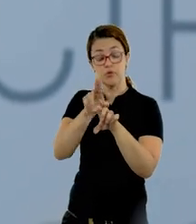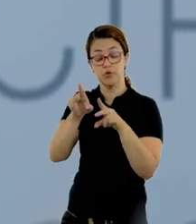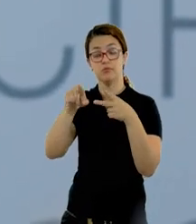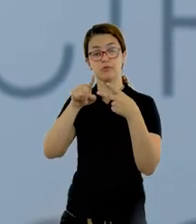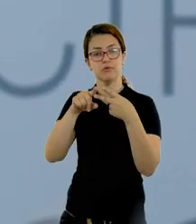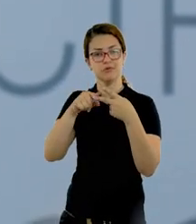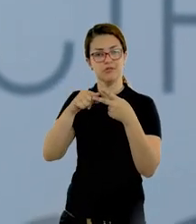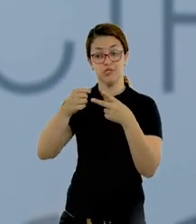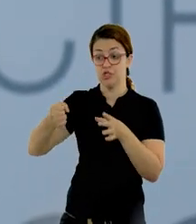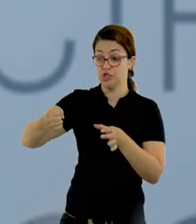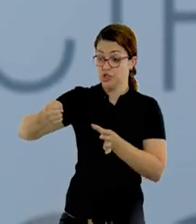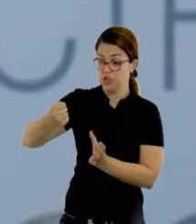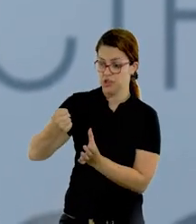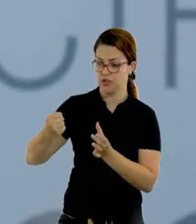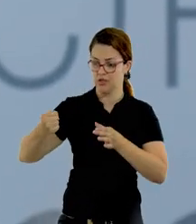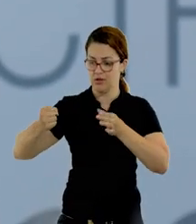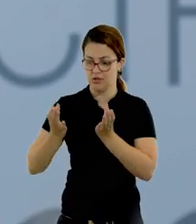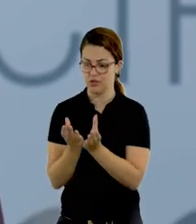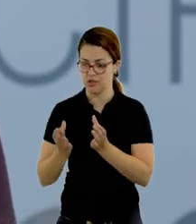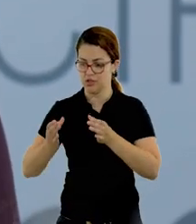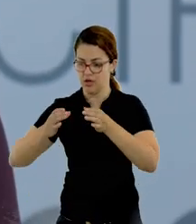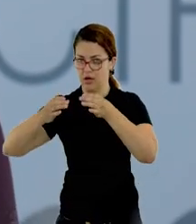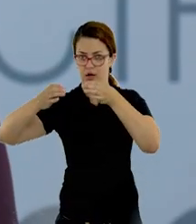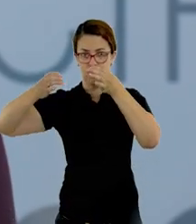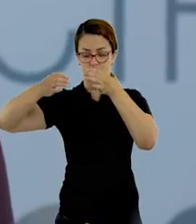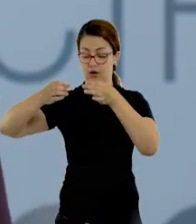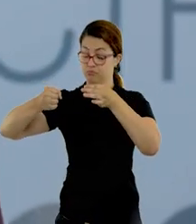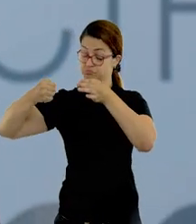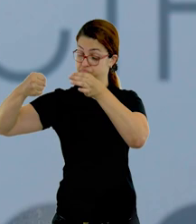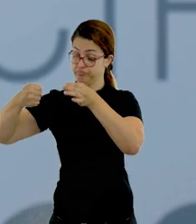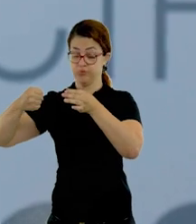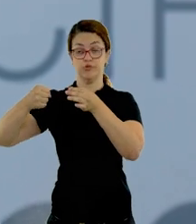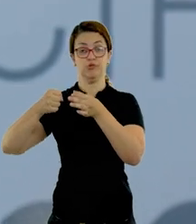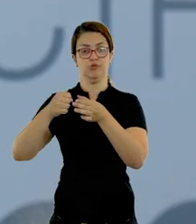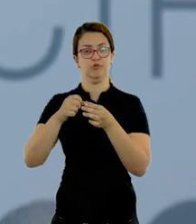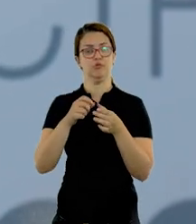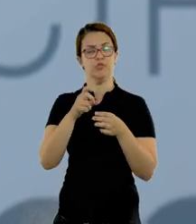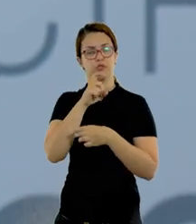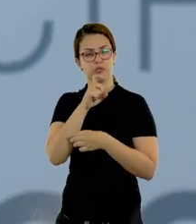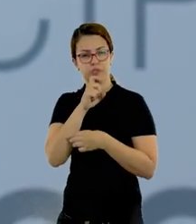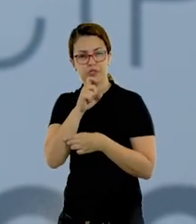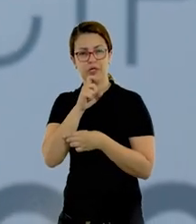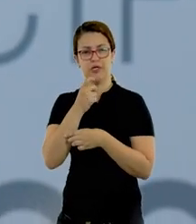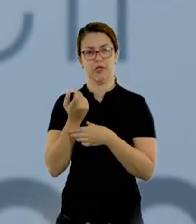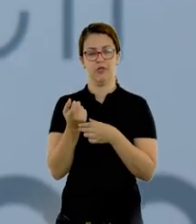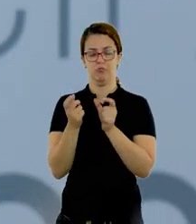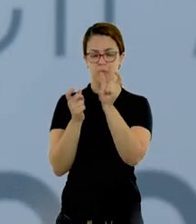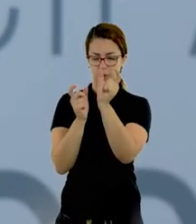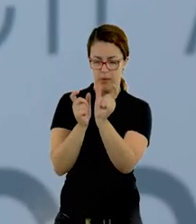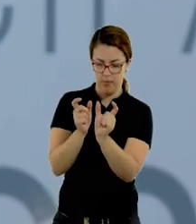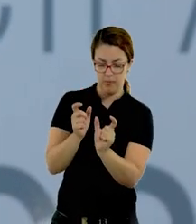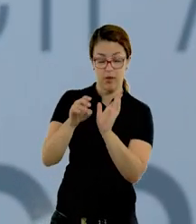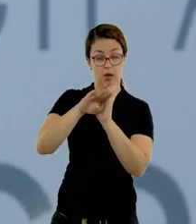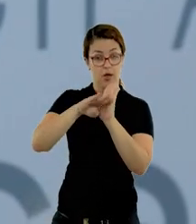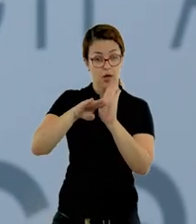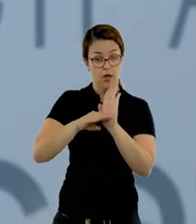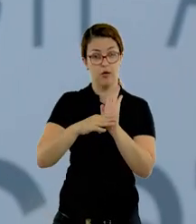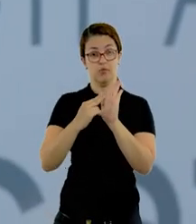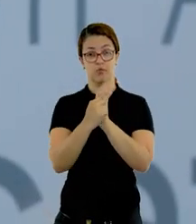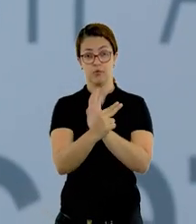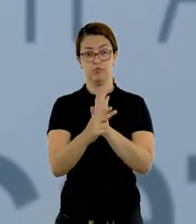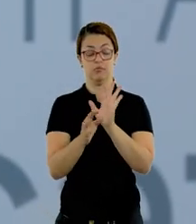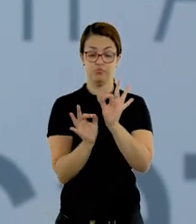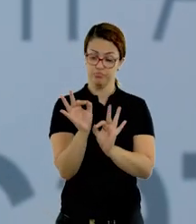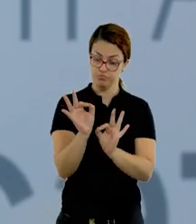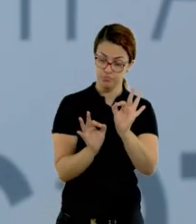suco, liquidificador, gelo. E assim você vai aprender de duas formas. Tanto com as letras móveis, quanto